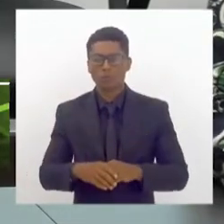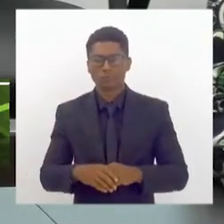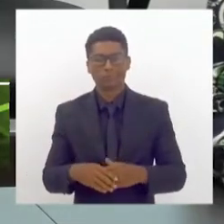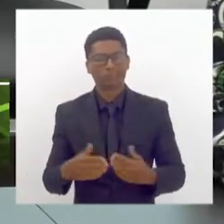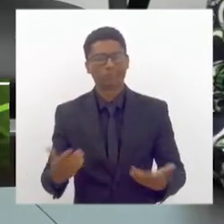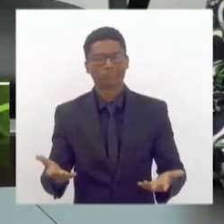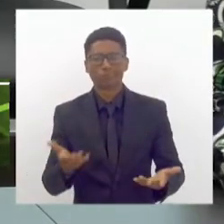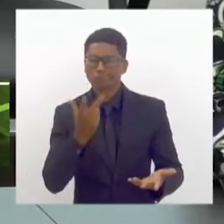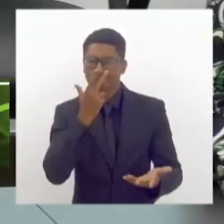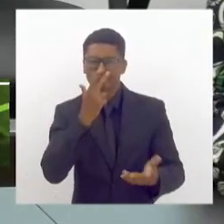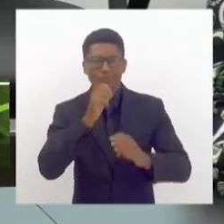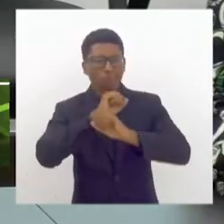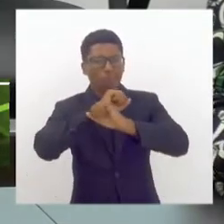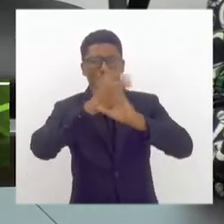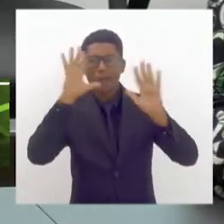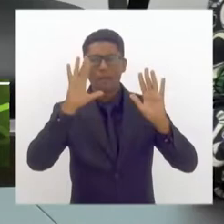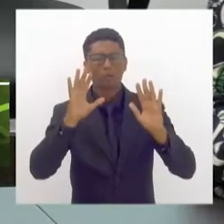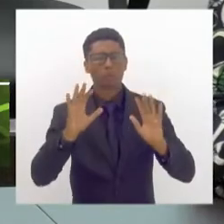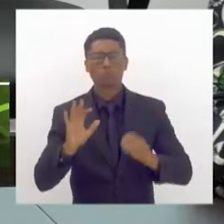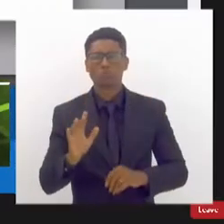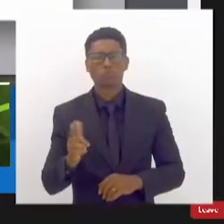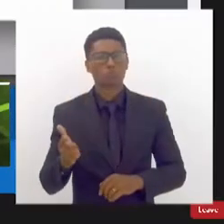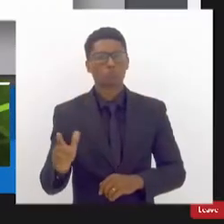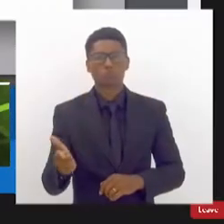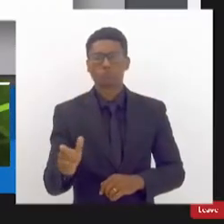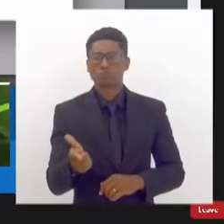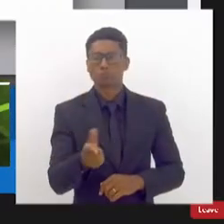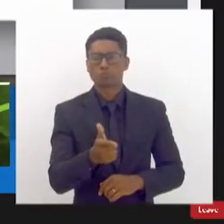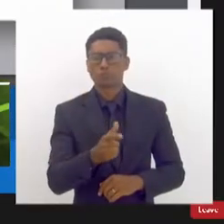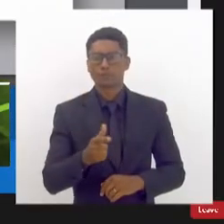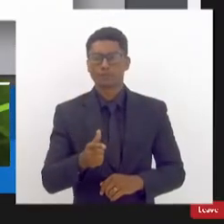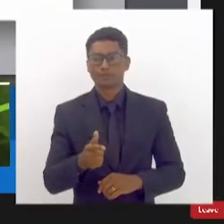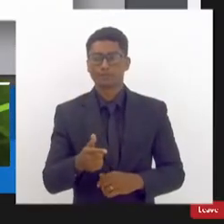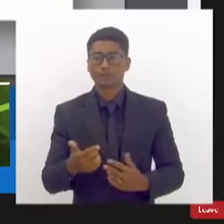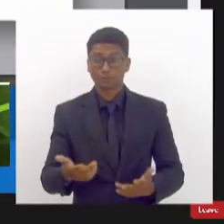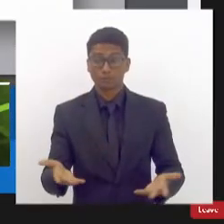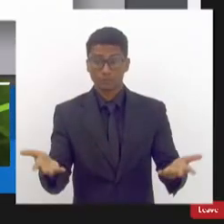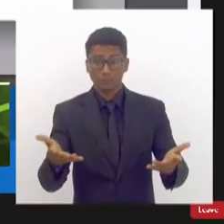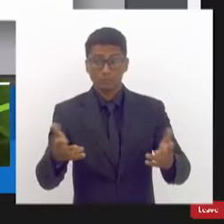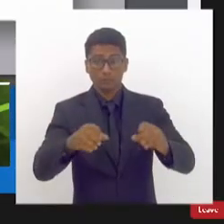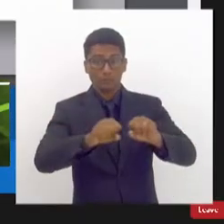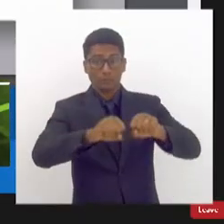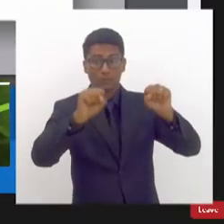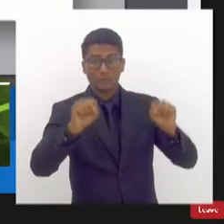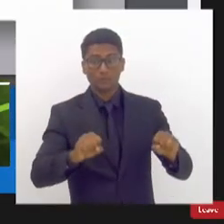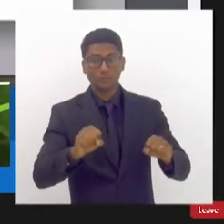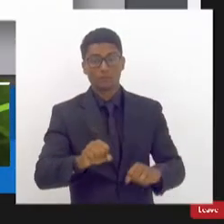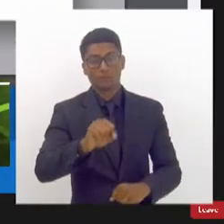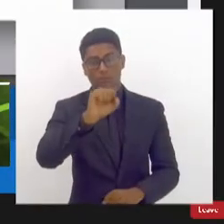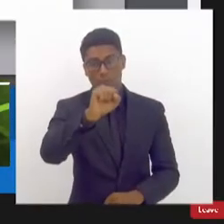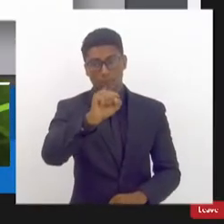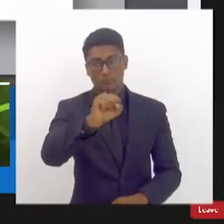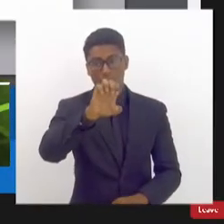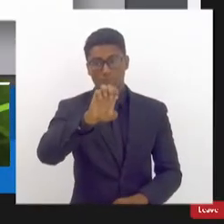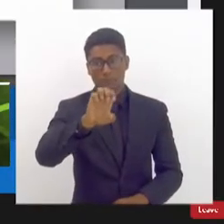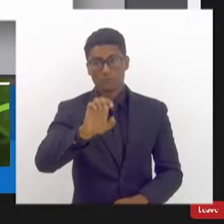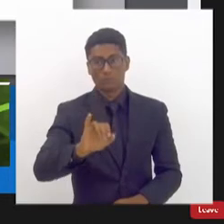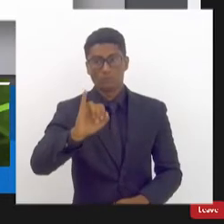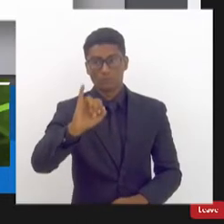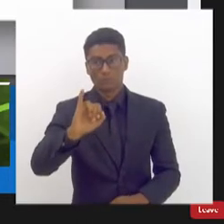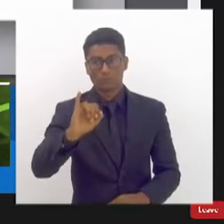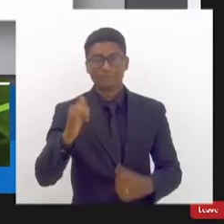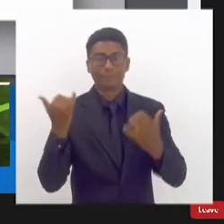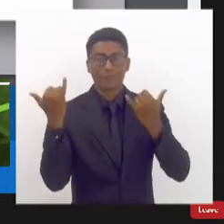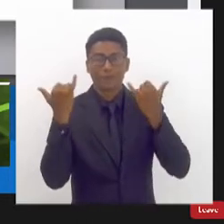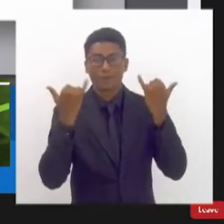processo transparente de eleição. Implantação total do sistema SEI com informatização, essa é uma das metas do nosso